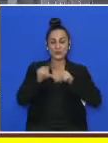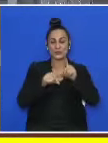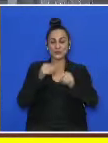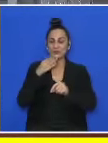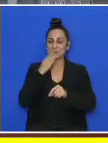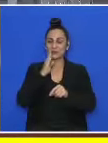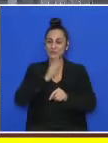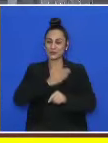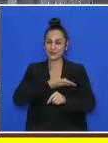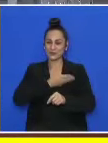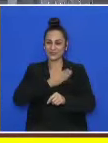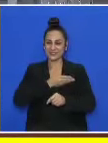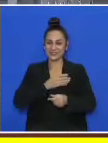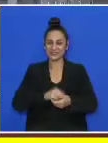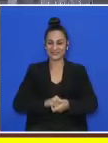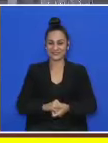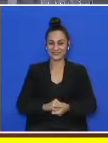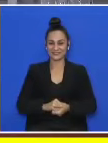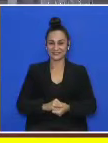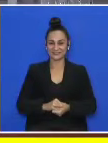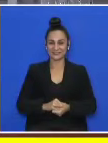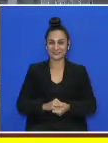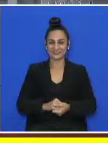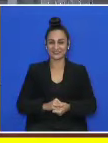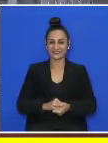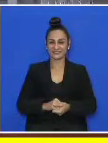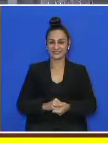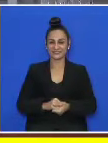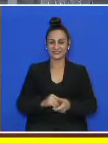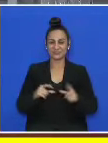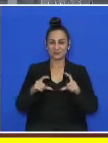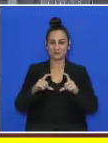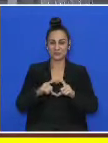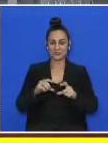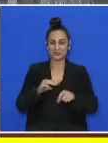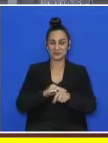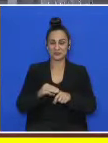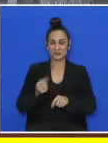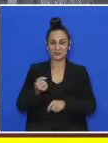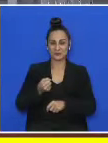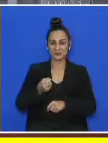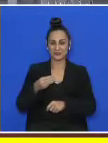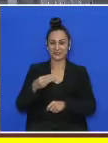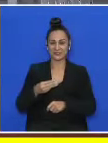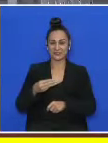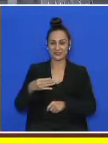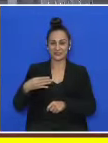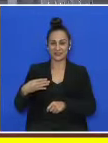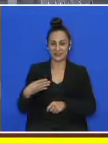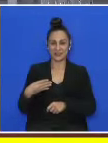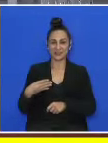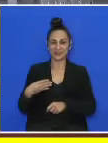do time do coração. Bola marrom, número 34.